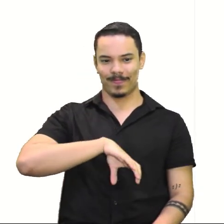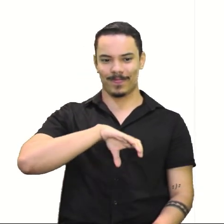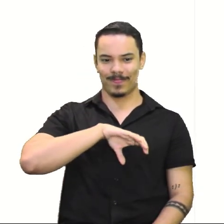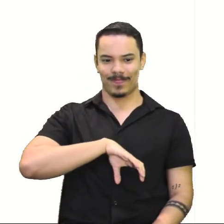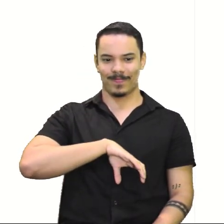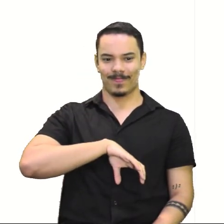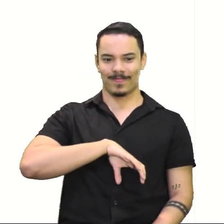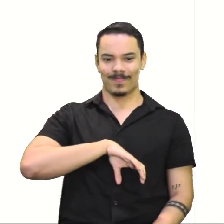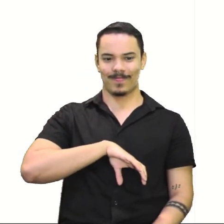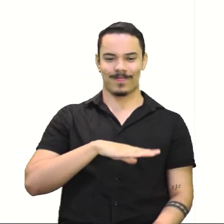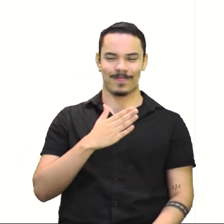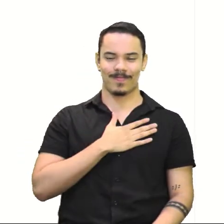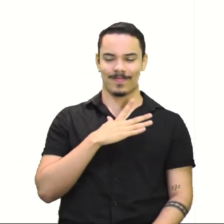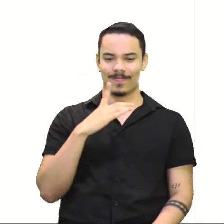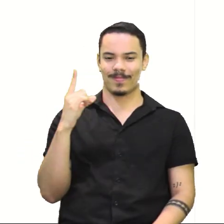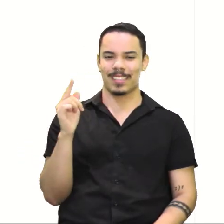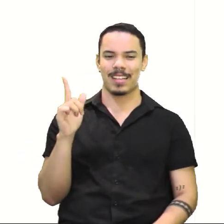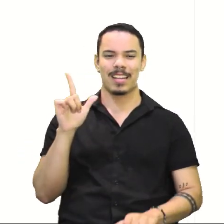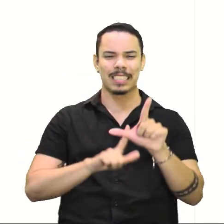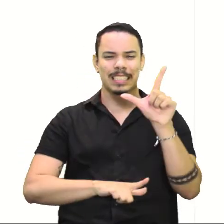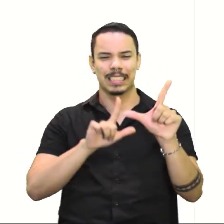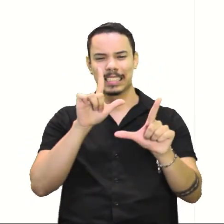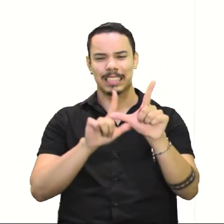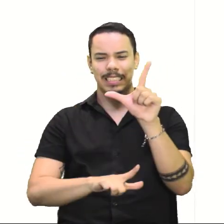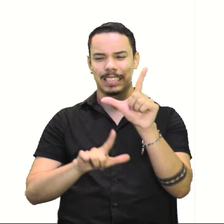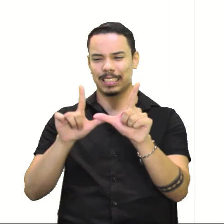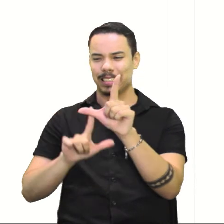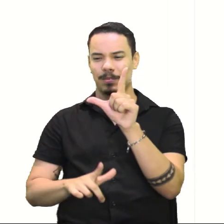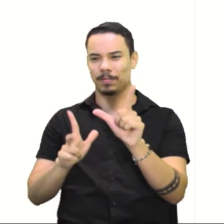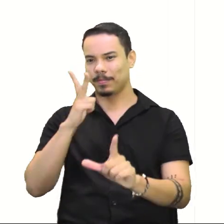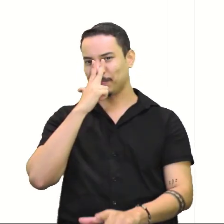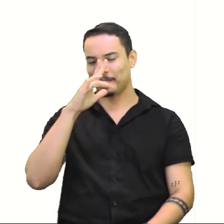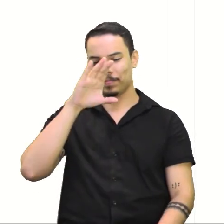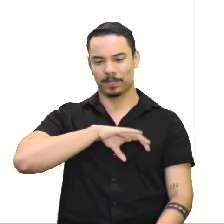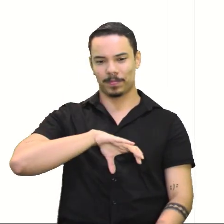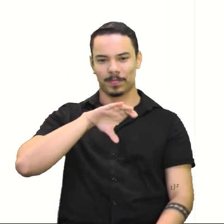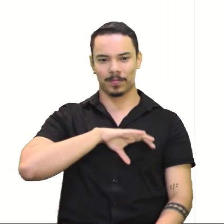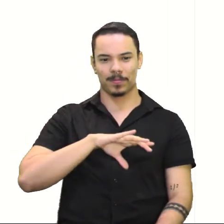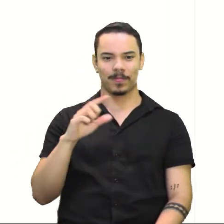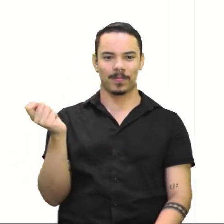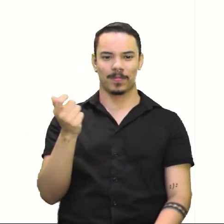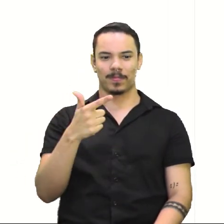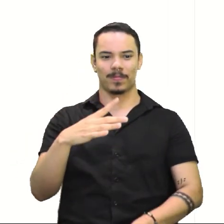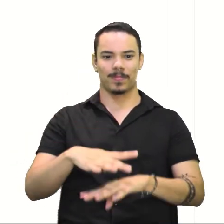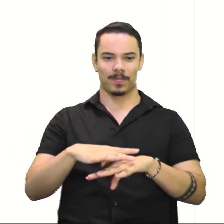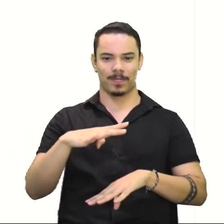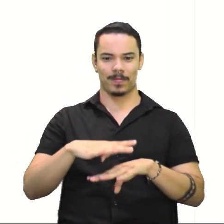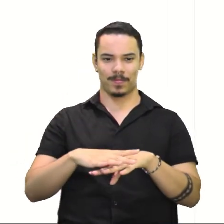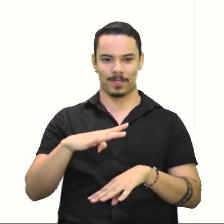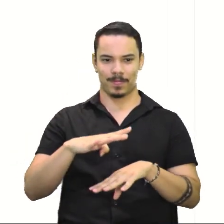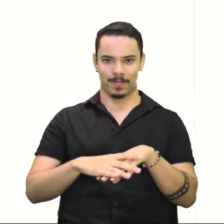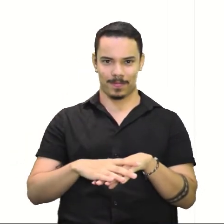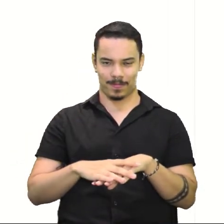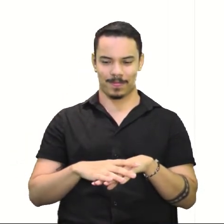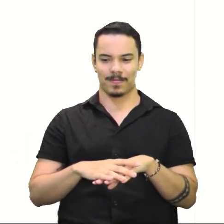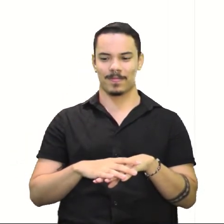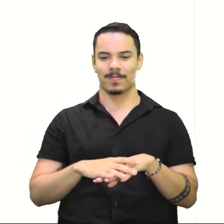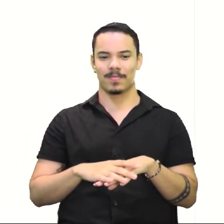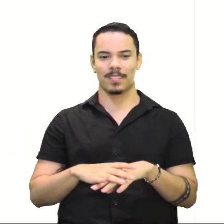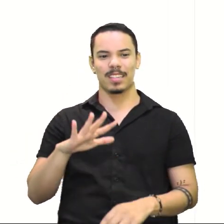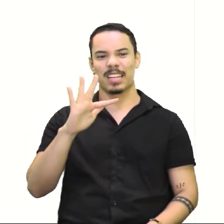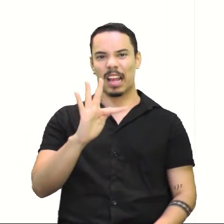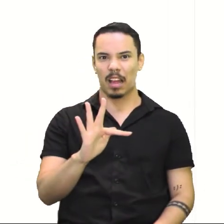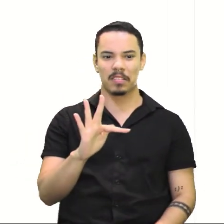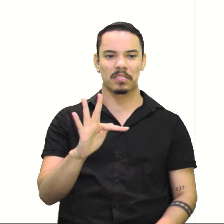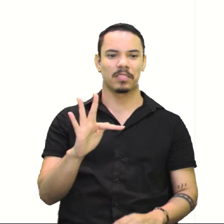meu Deus, é tanta letra que nem parece matemática, né? Parece mais uma questão de língua portuguesa aqui. F de x é